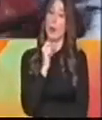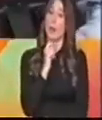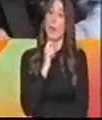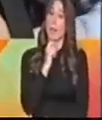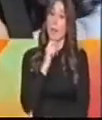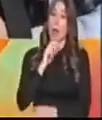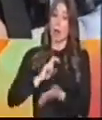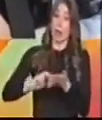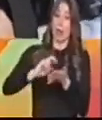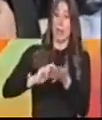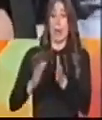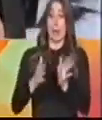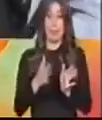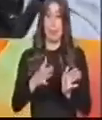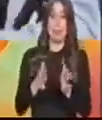de lado.